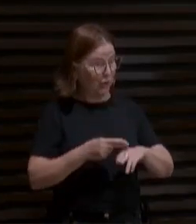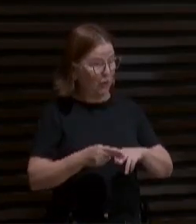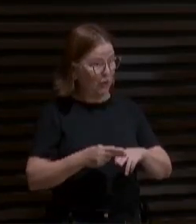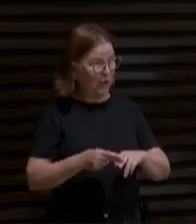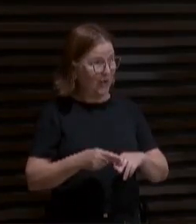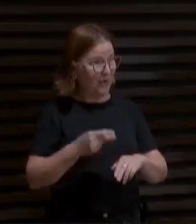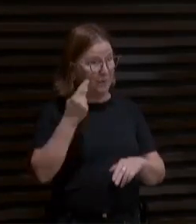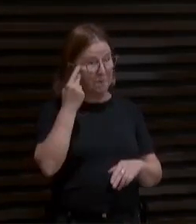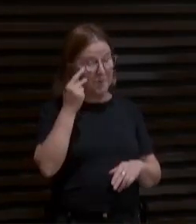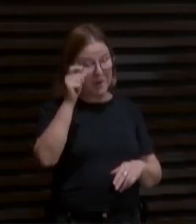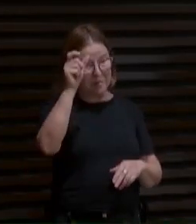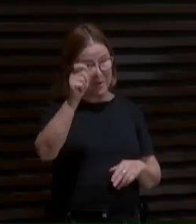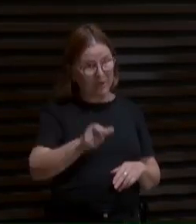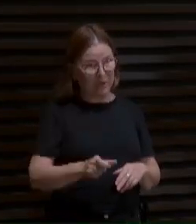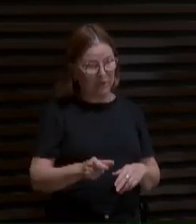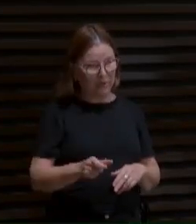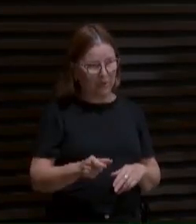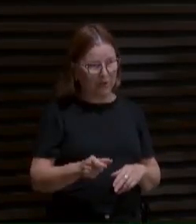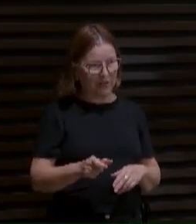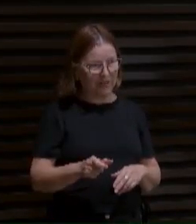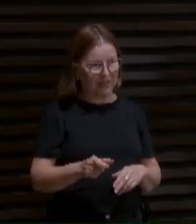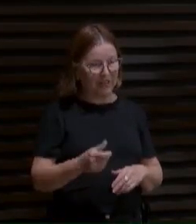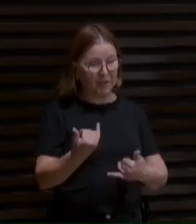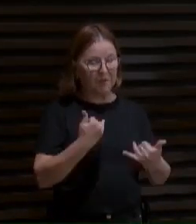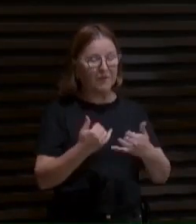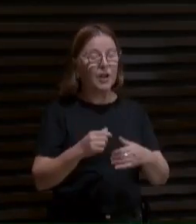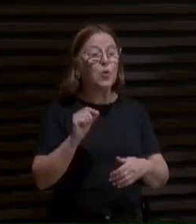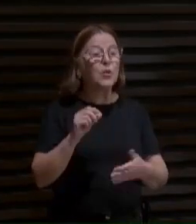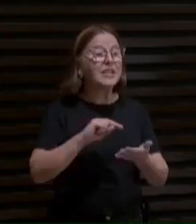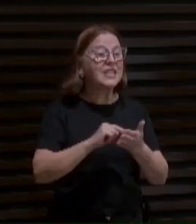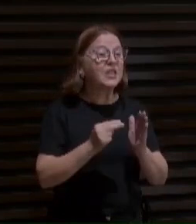que é ensino de demônio.